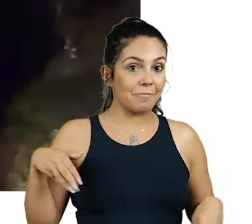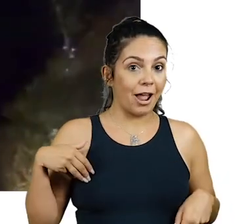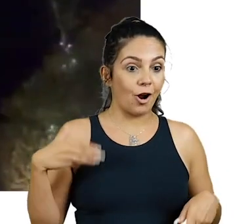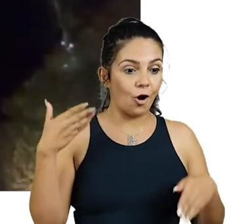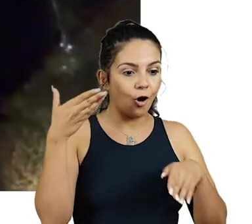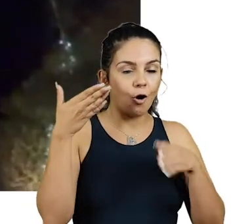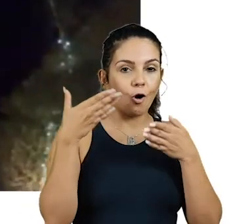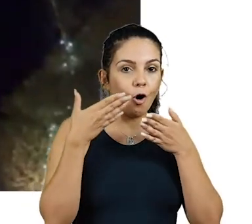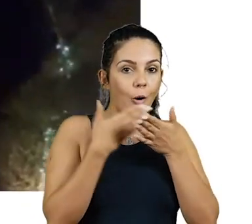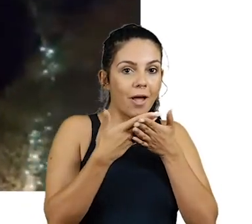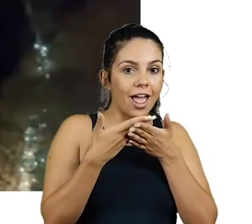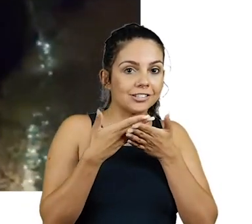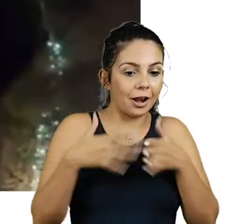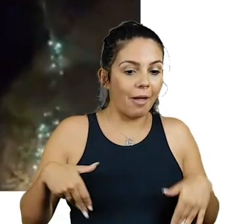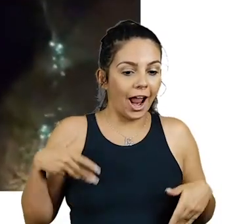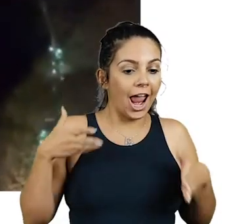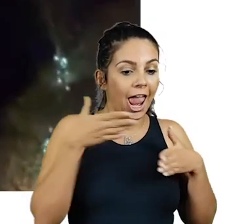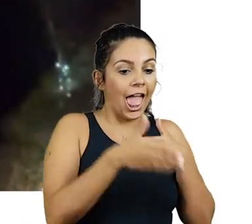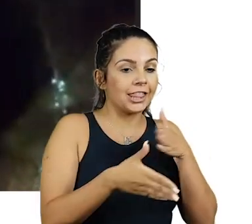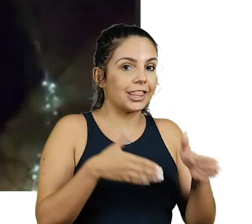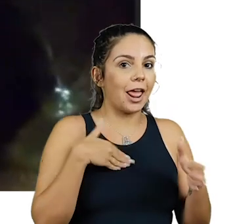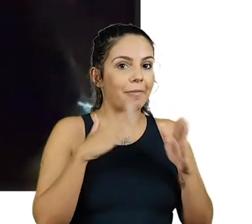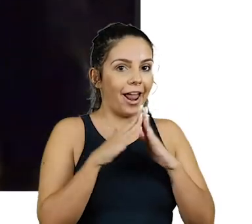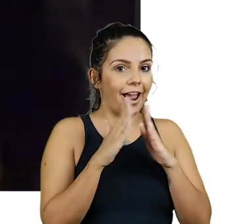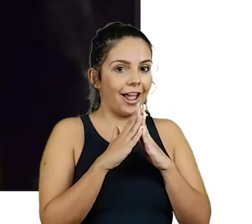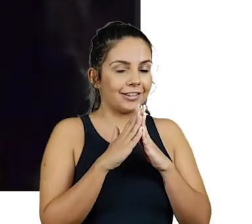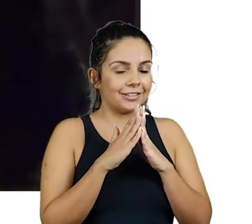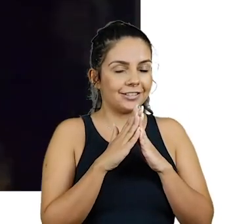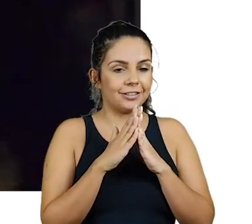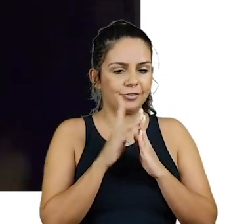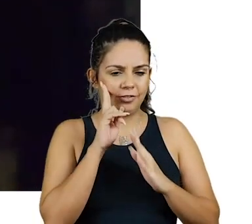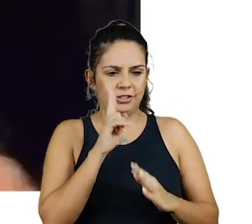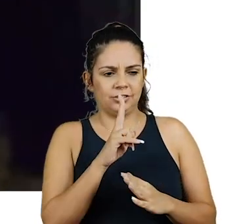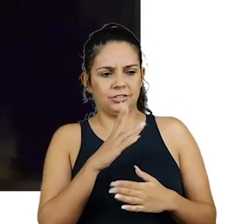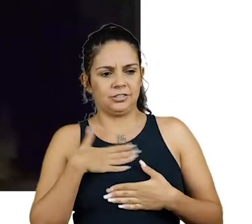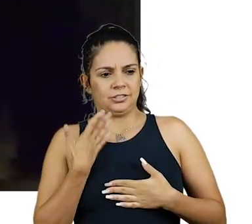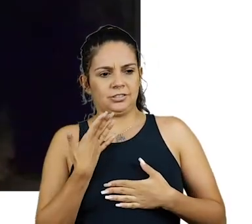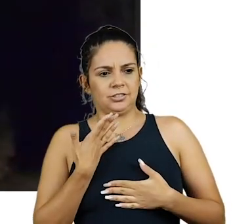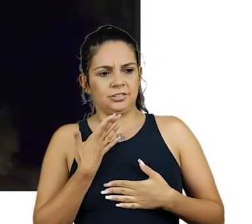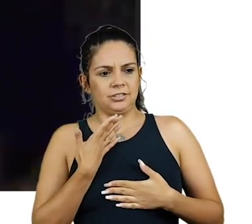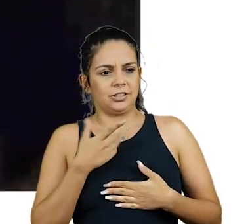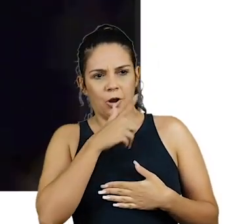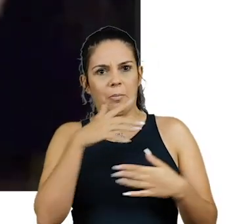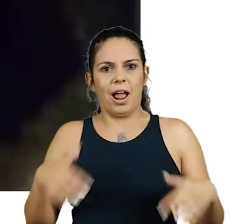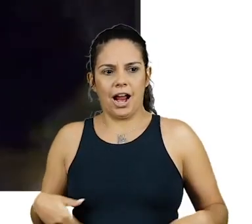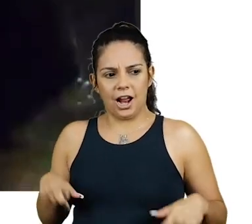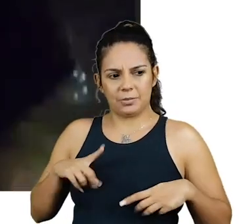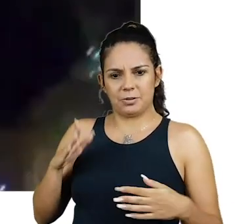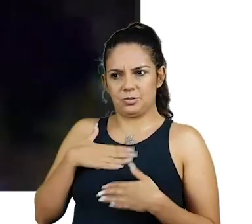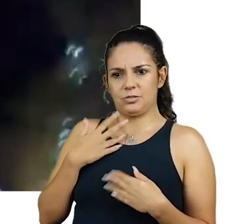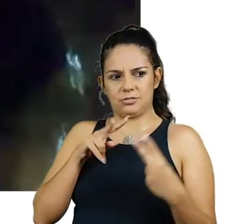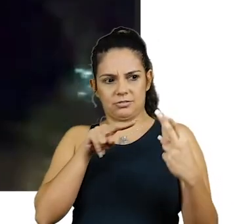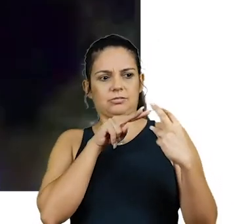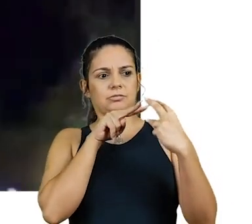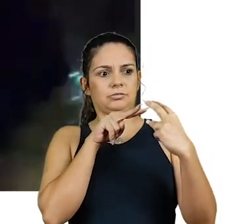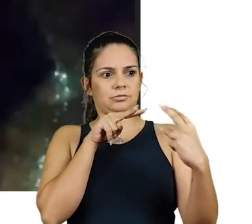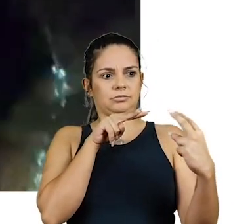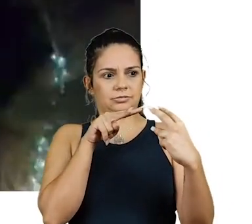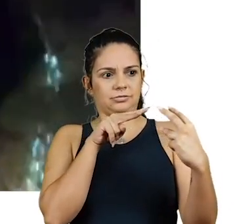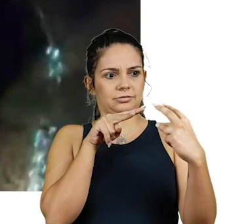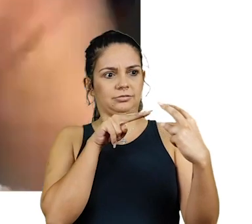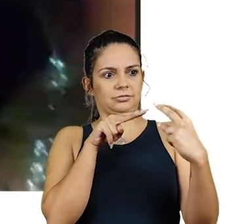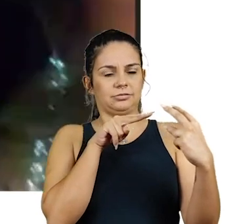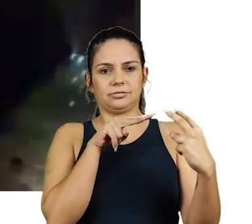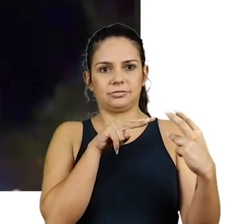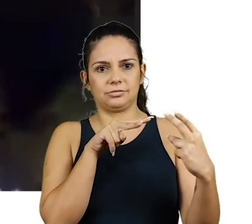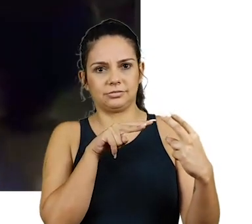começaram a entrar na minha casa. Mas, de fato. E aí, primeiro aquela estranheza, ele tão assustado quanto você, um olha para a cara do outro e fala... né?